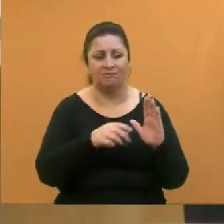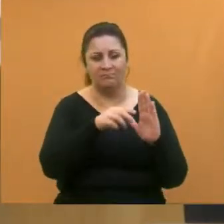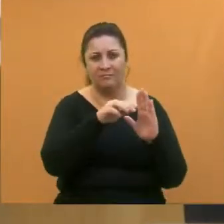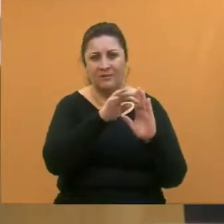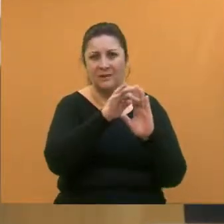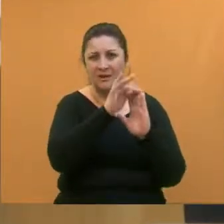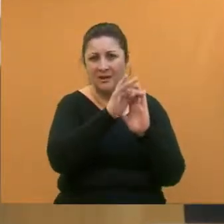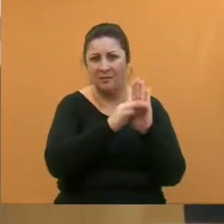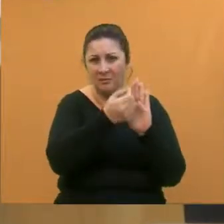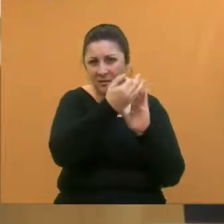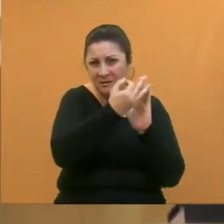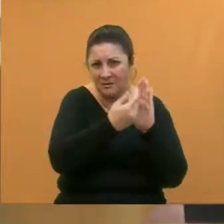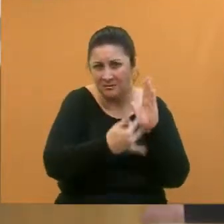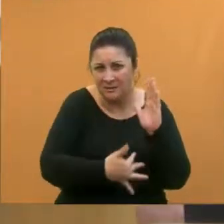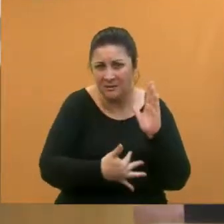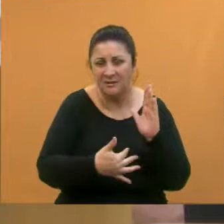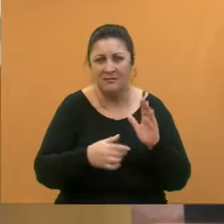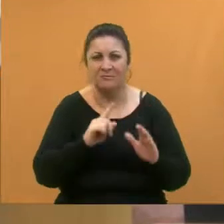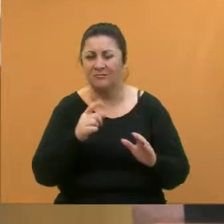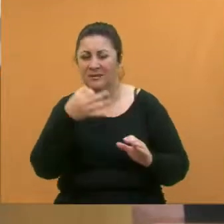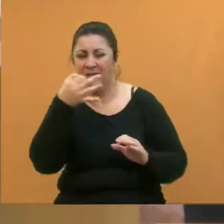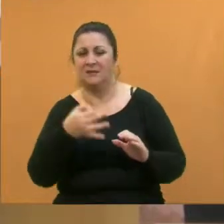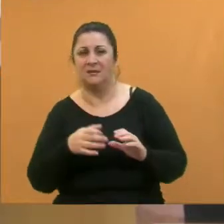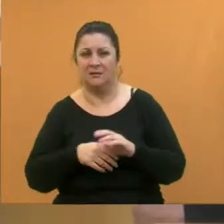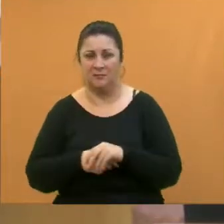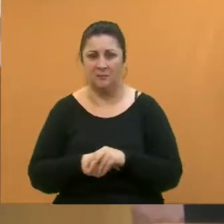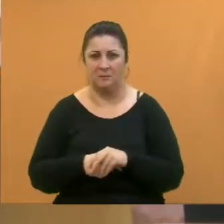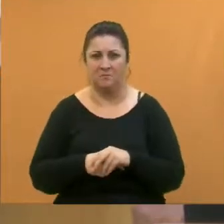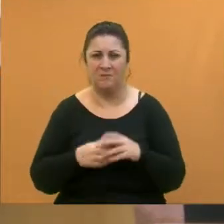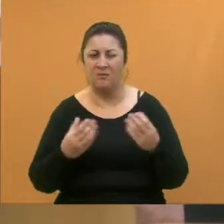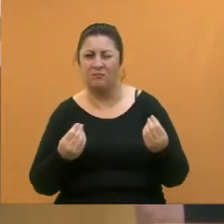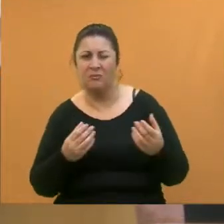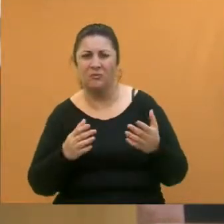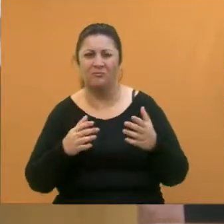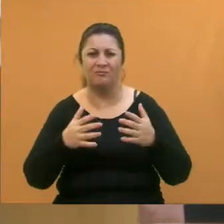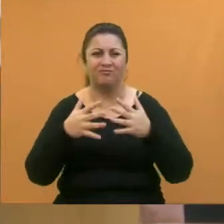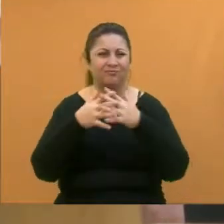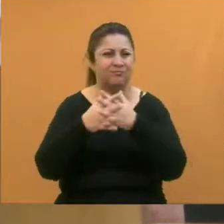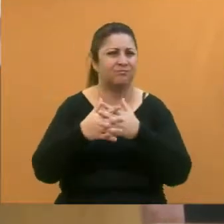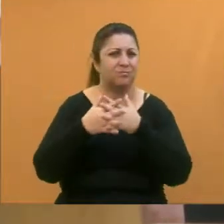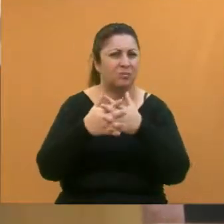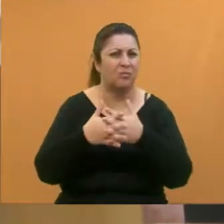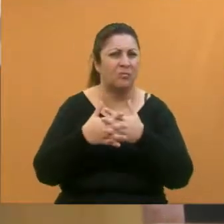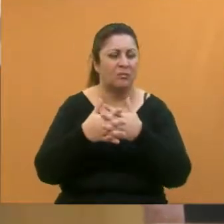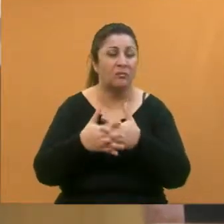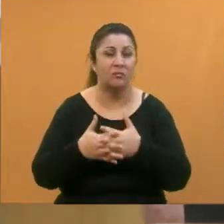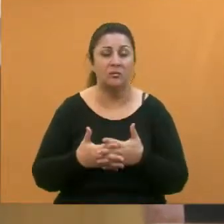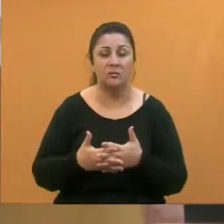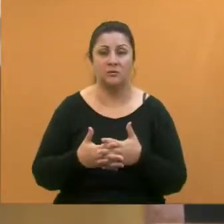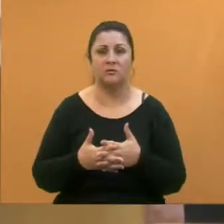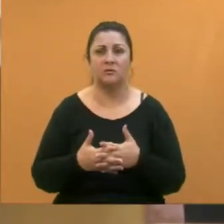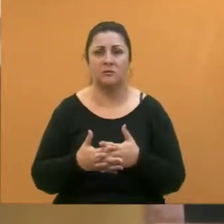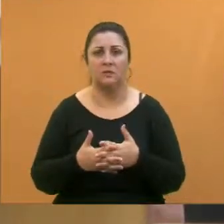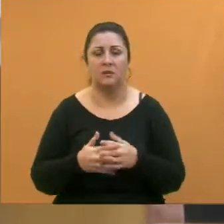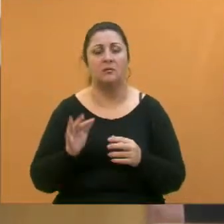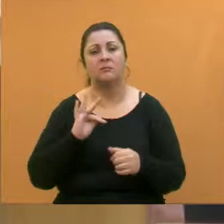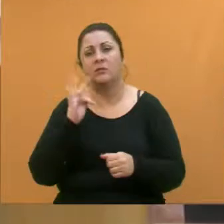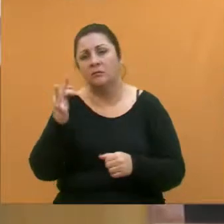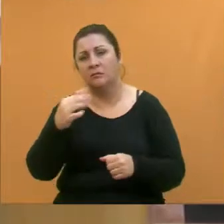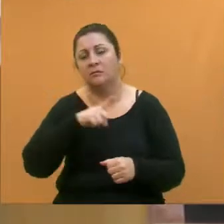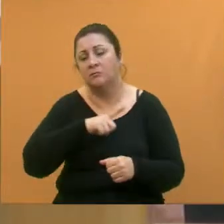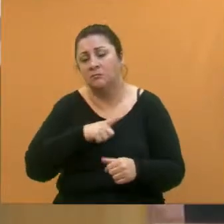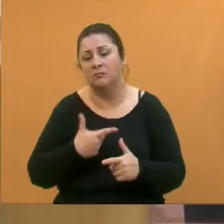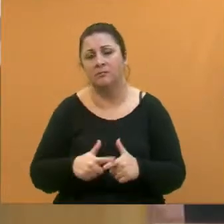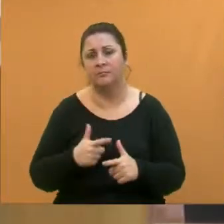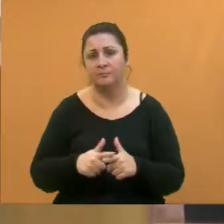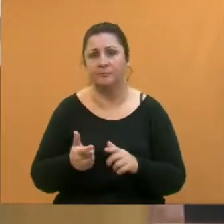descrições não estavam bem feitas, estavam muito vagas e que certamente trariam problemas no